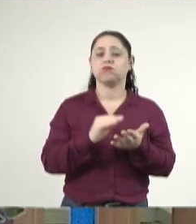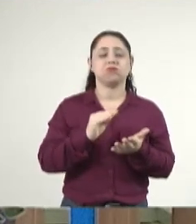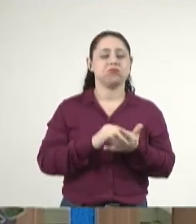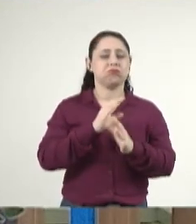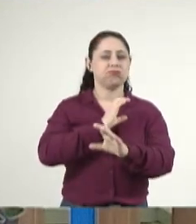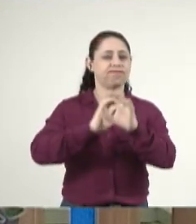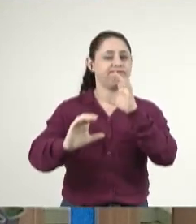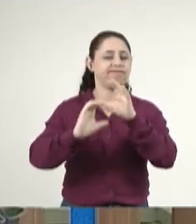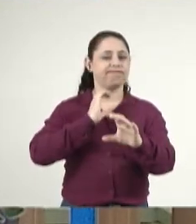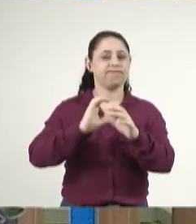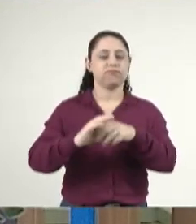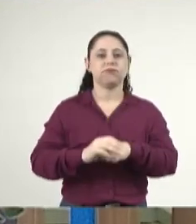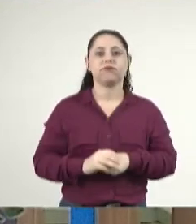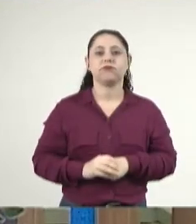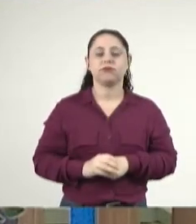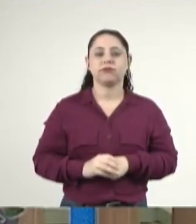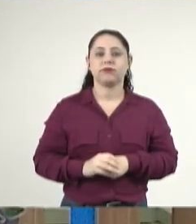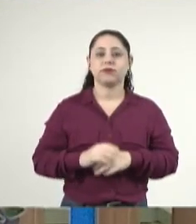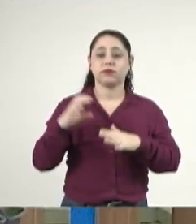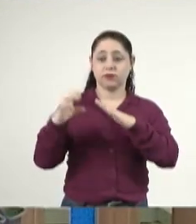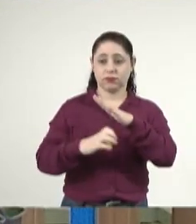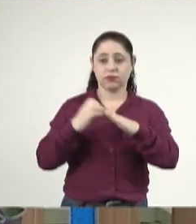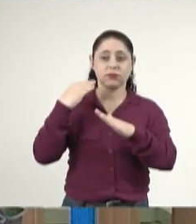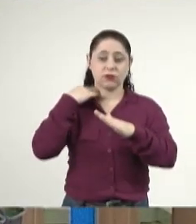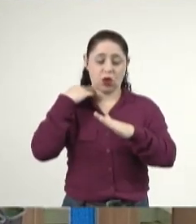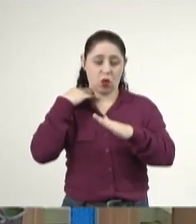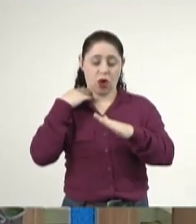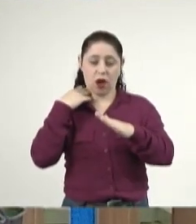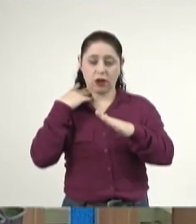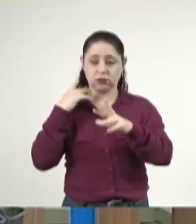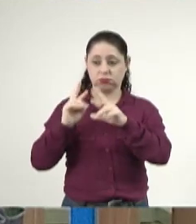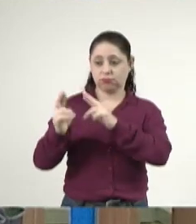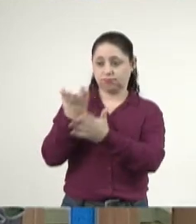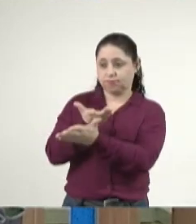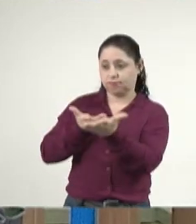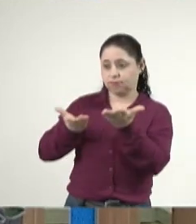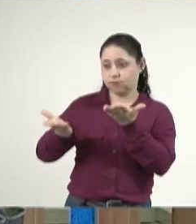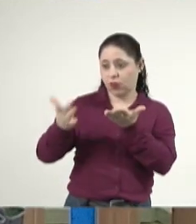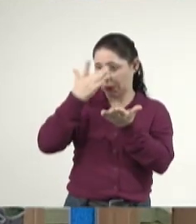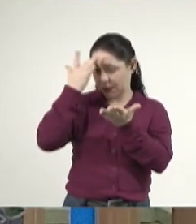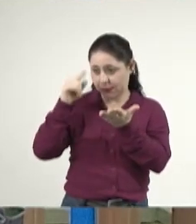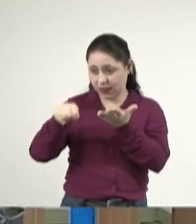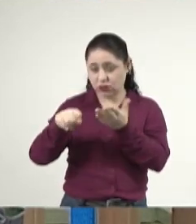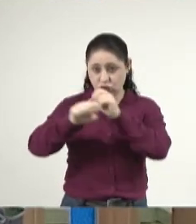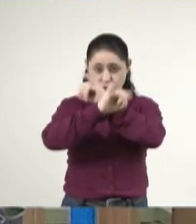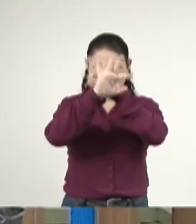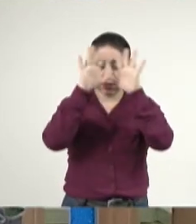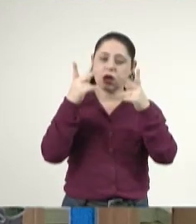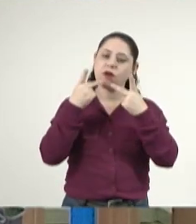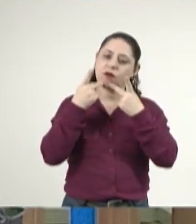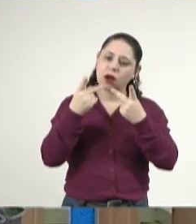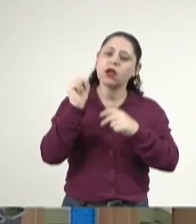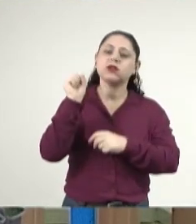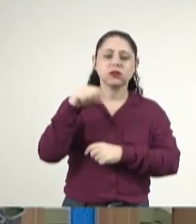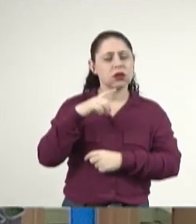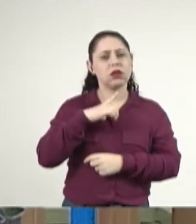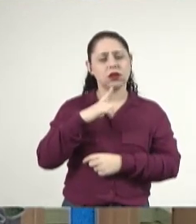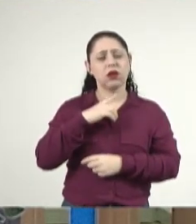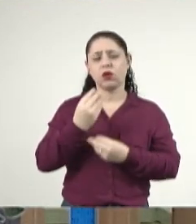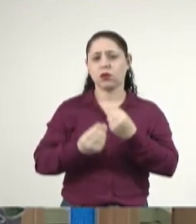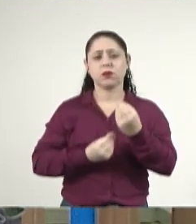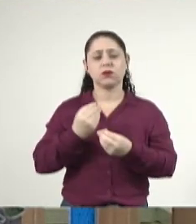comunicação da empresa, do banco com o consumidor, de transparência, né, em dizer que há sim a